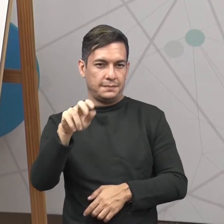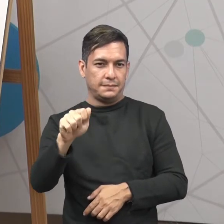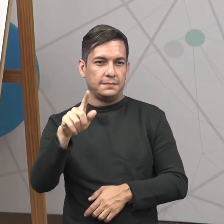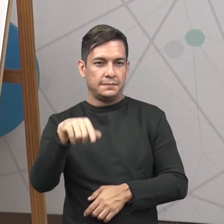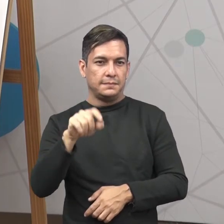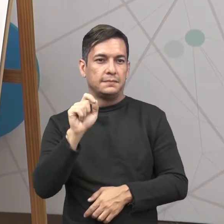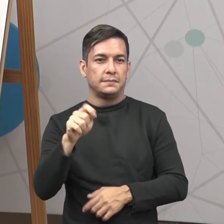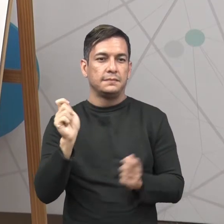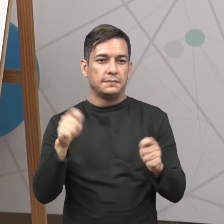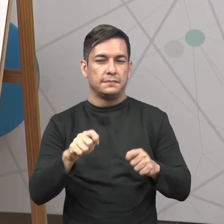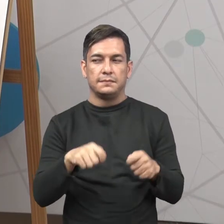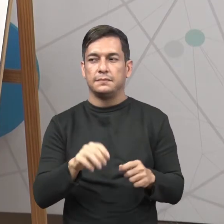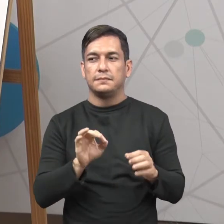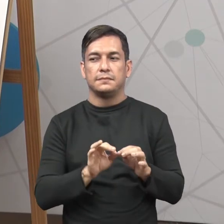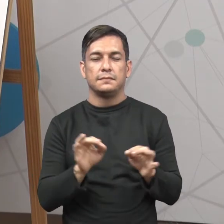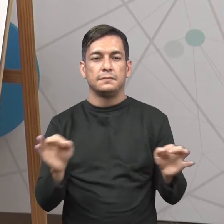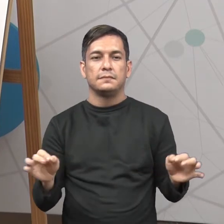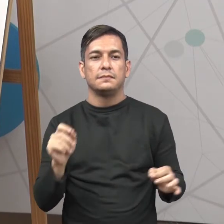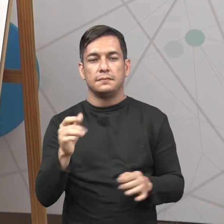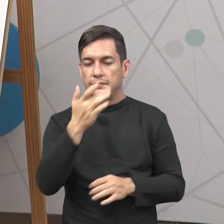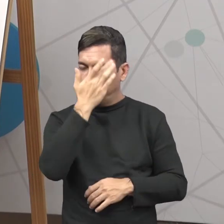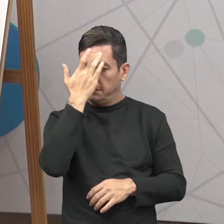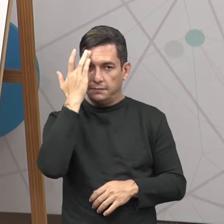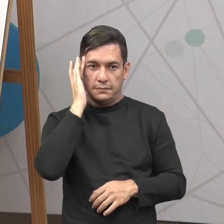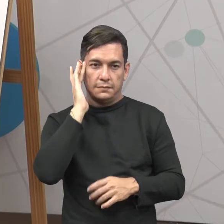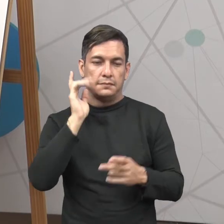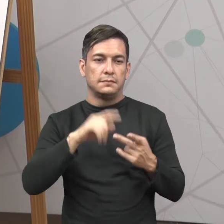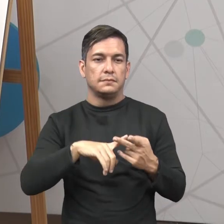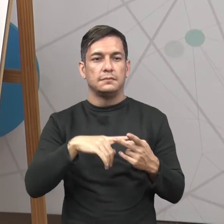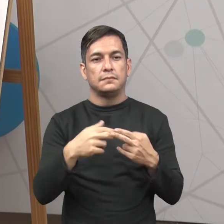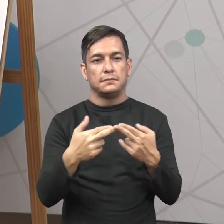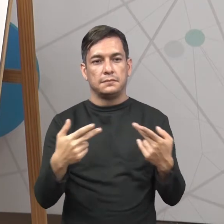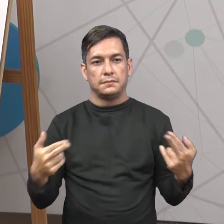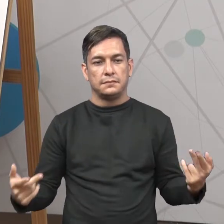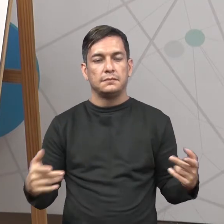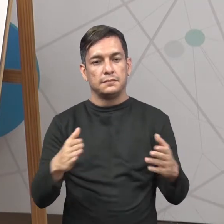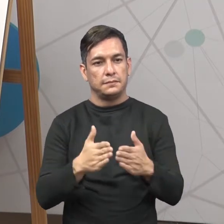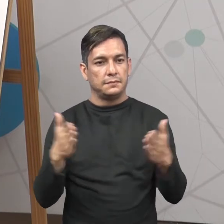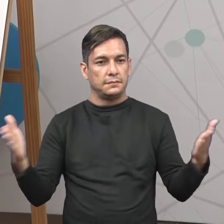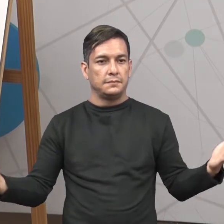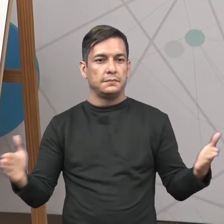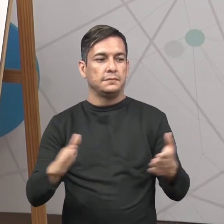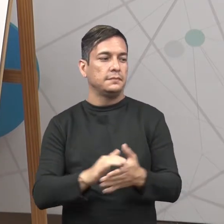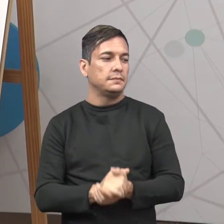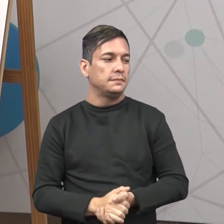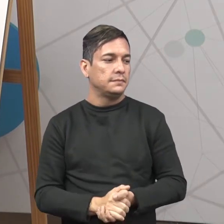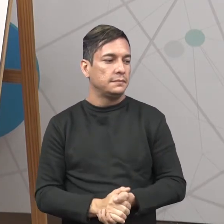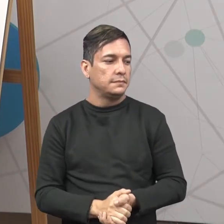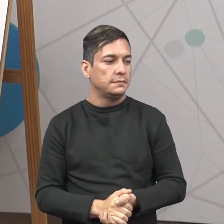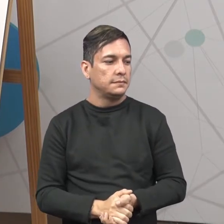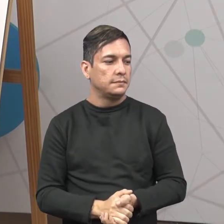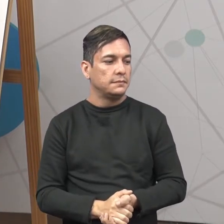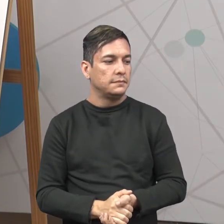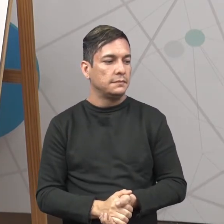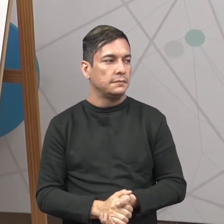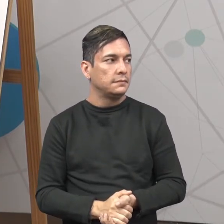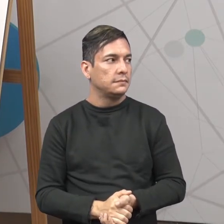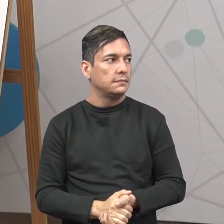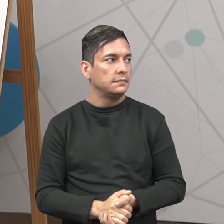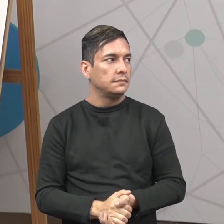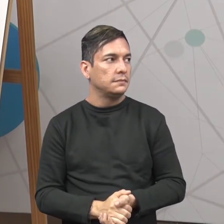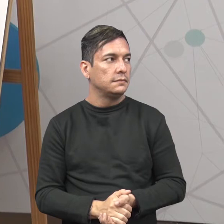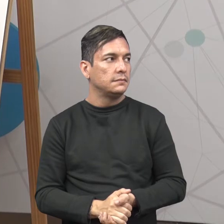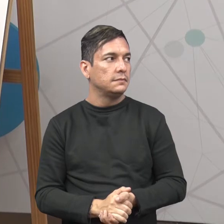bem apropriada para medir pessoas ou coisas maiores, não é mesmo? Aqui no